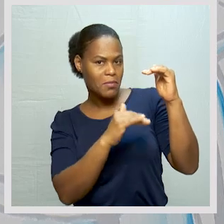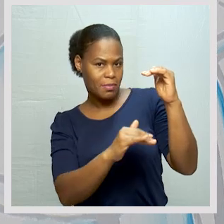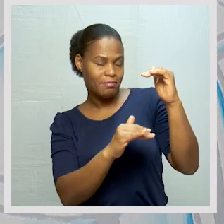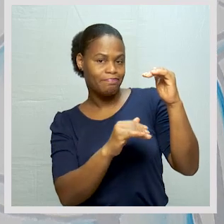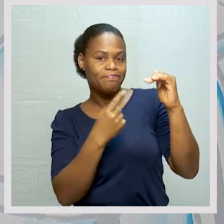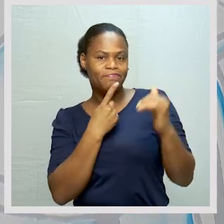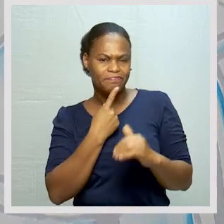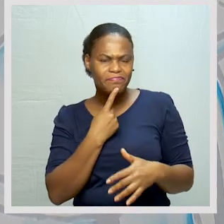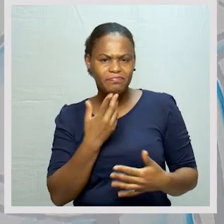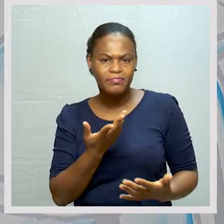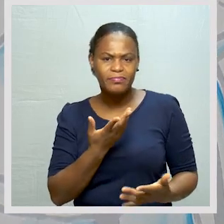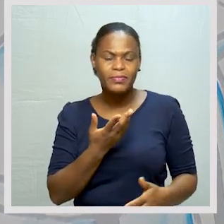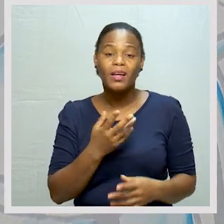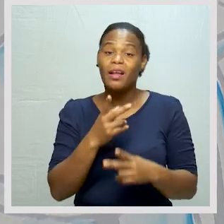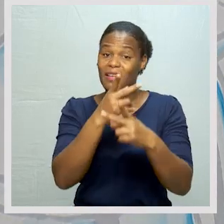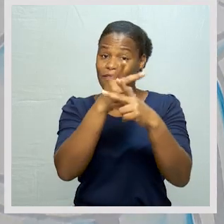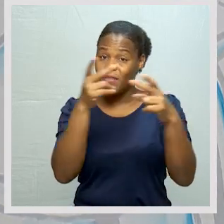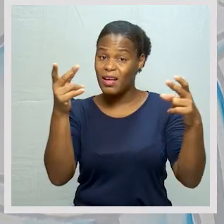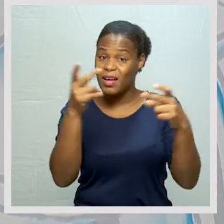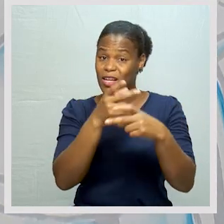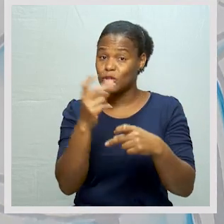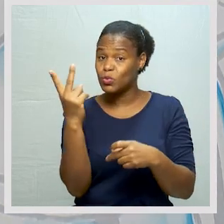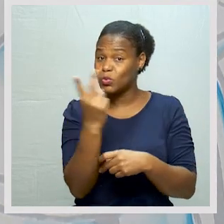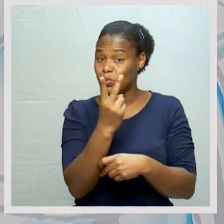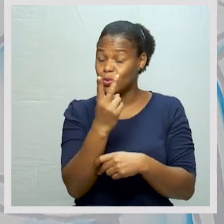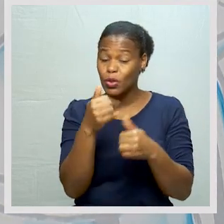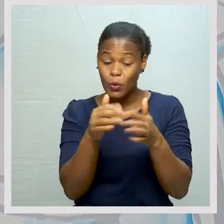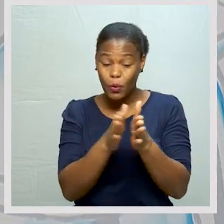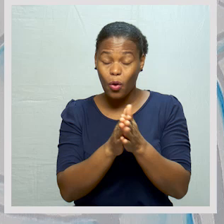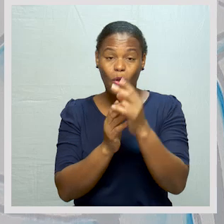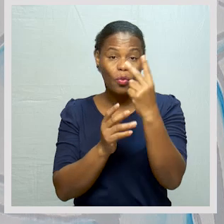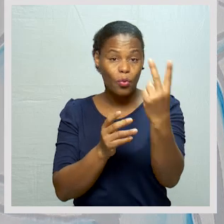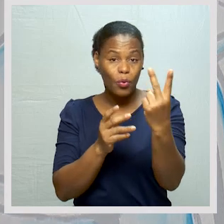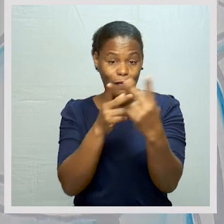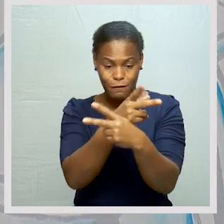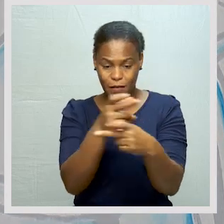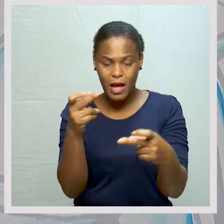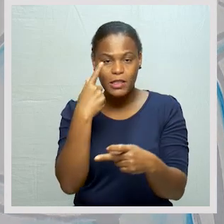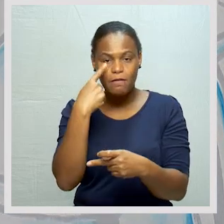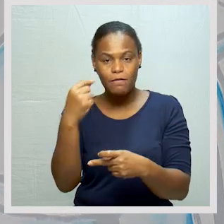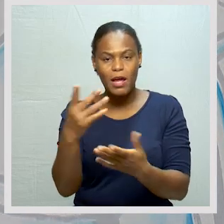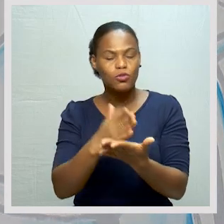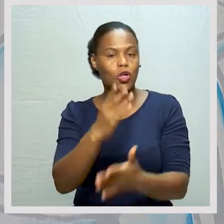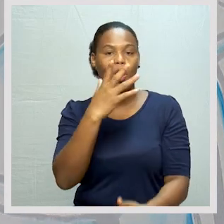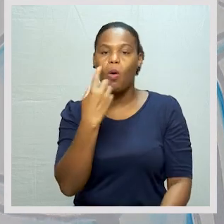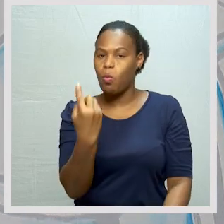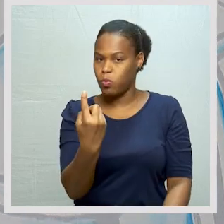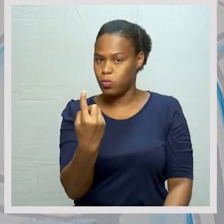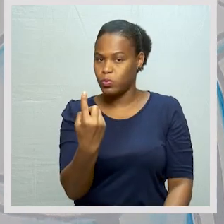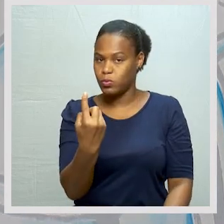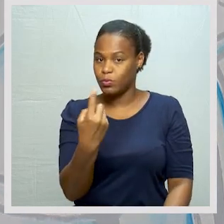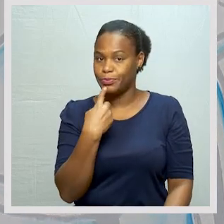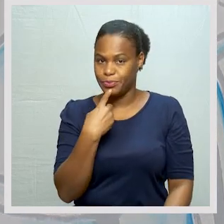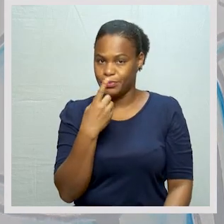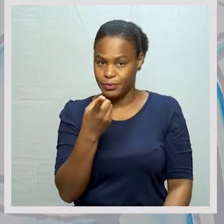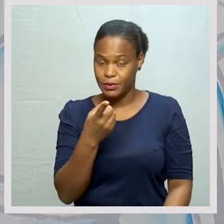conjugado. Então, nestas duas frases, todas elas têm apenas um verbo.